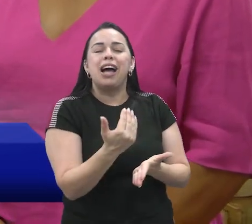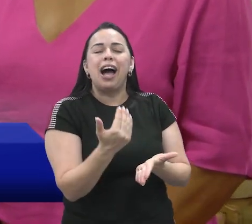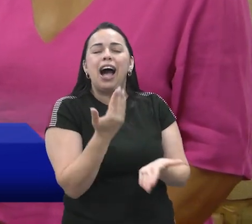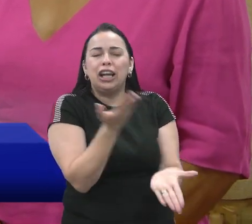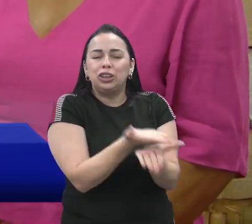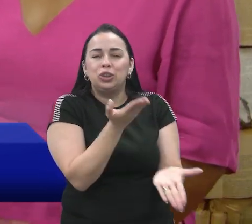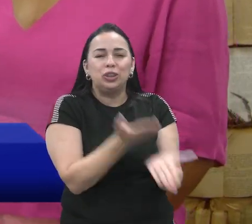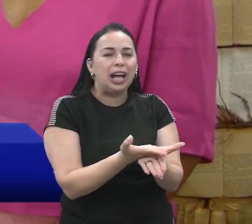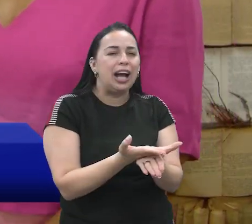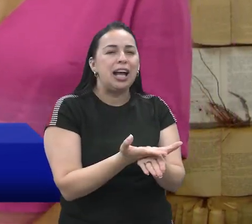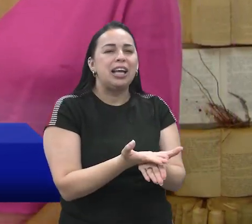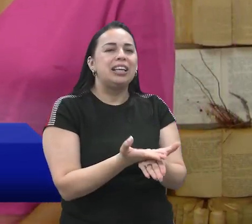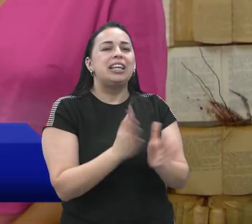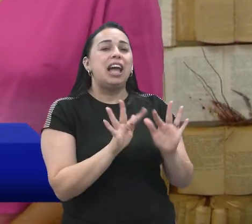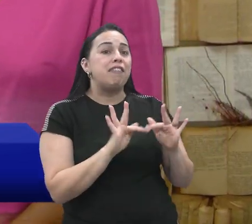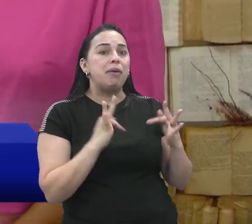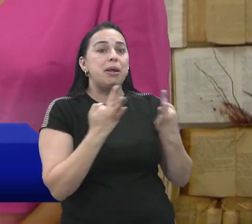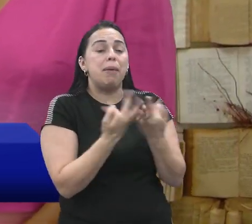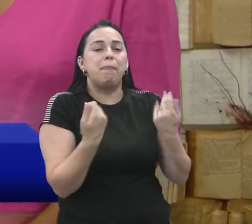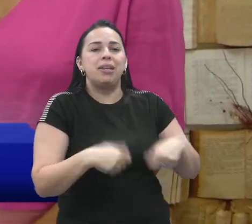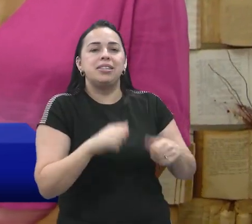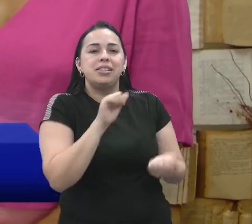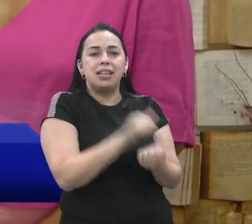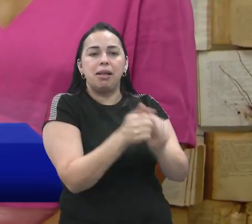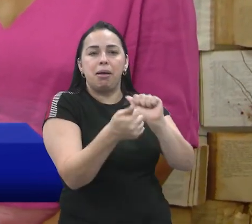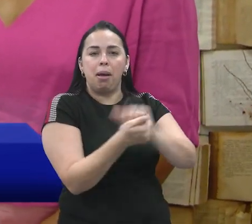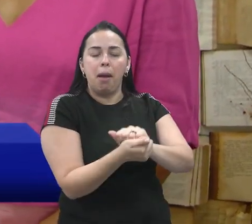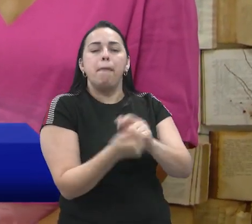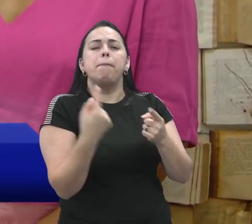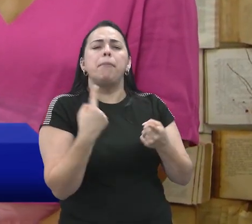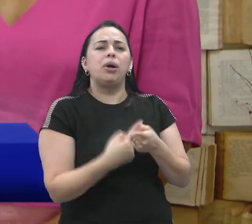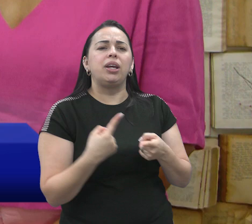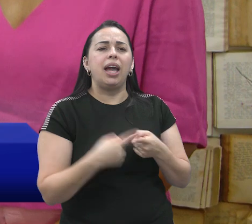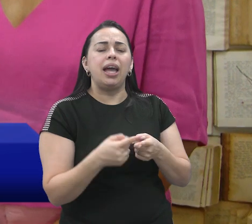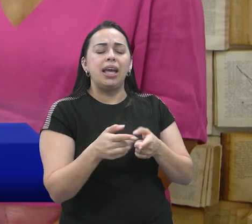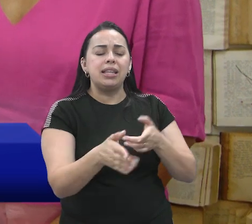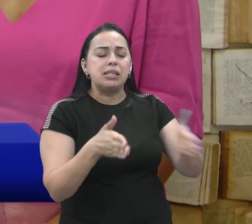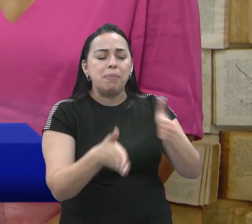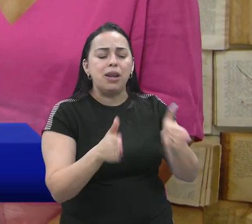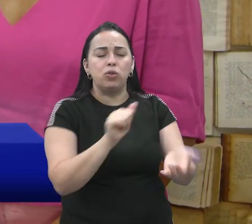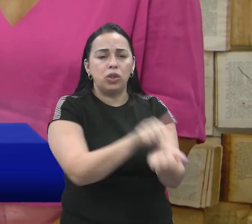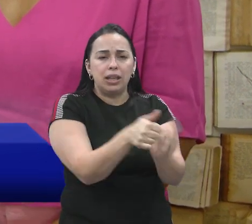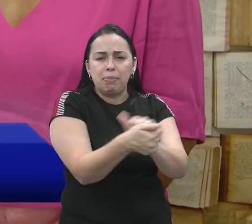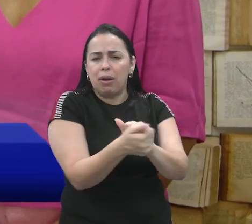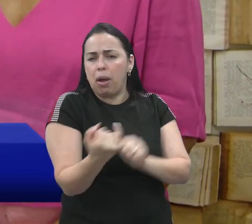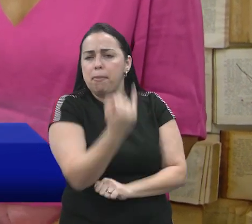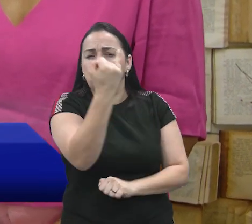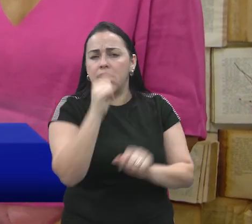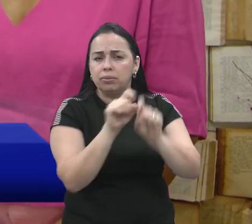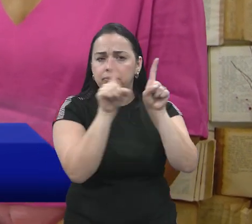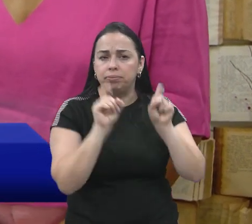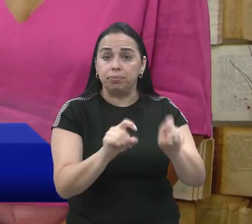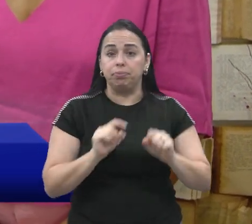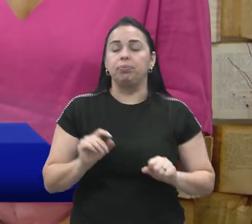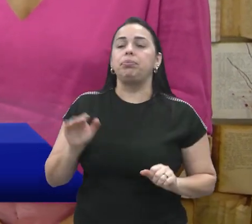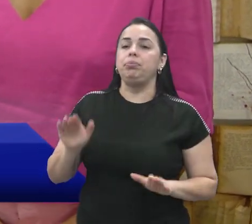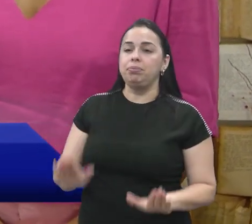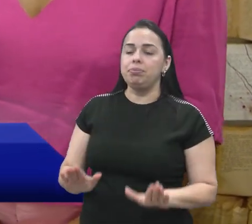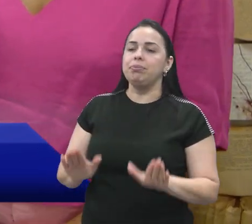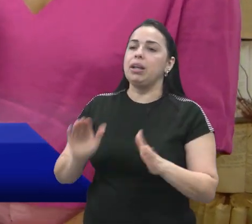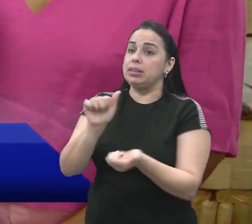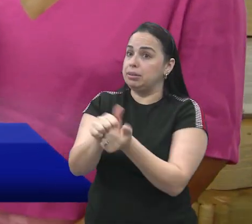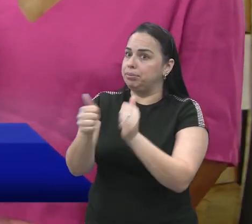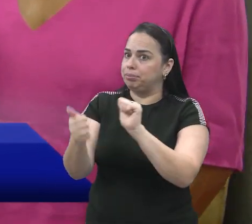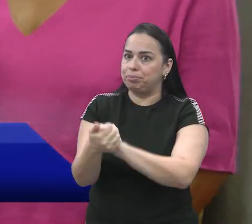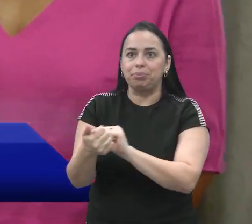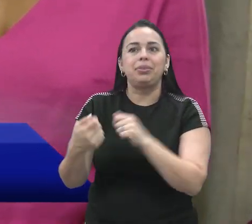Então, os pais passam por esse período de adaptação da criança menorzinha na escola. Então, qual que é a importância também desse período de adaptação inicial?